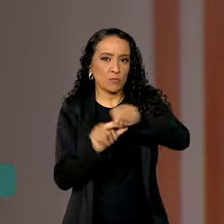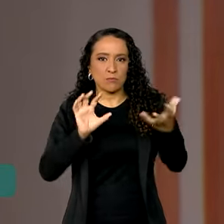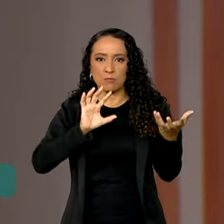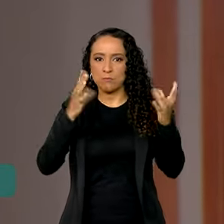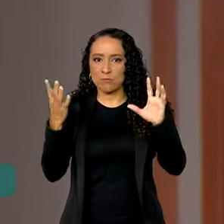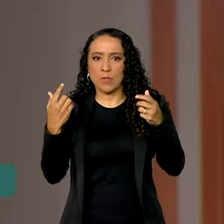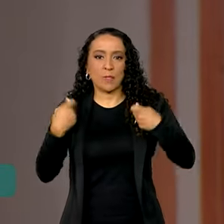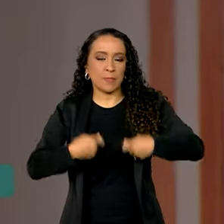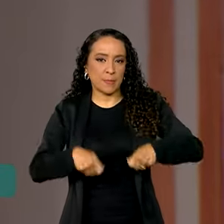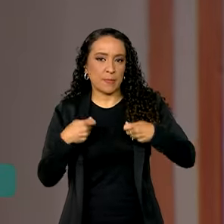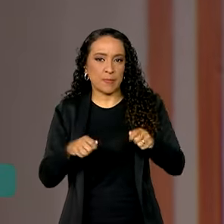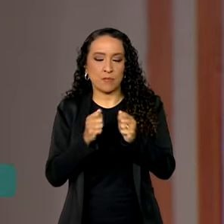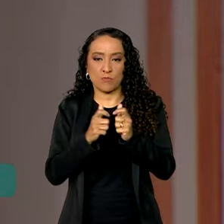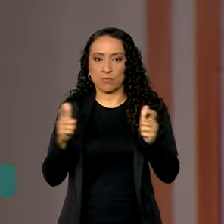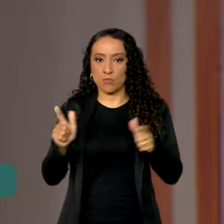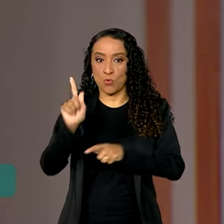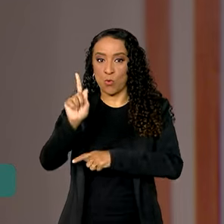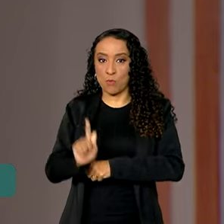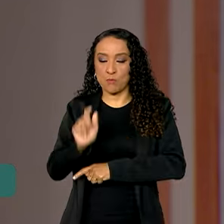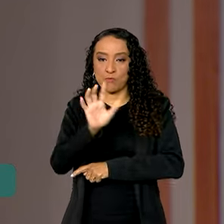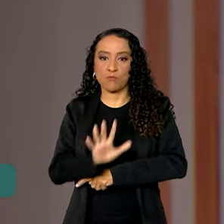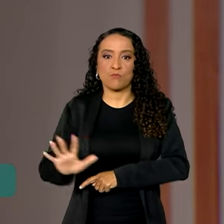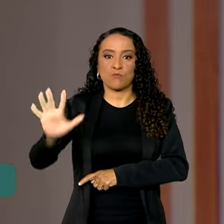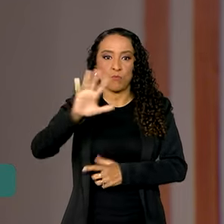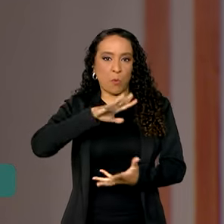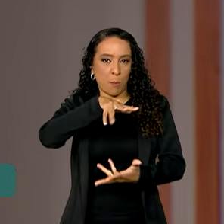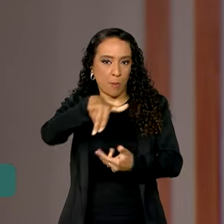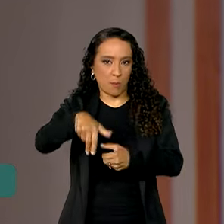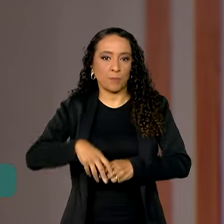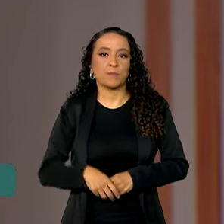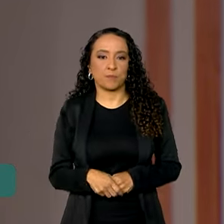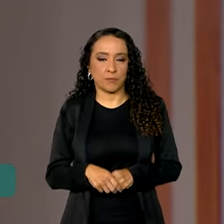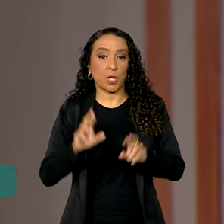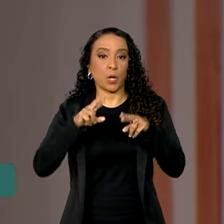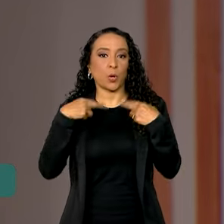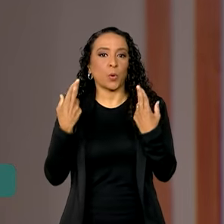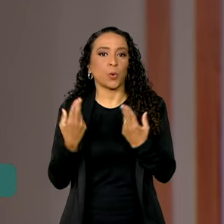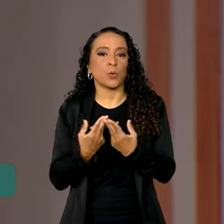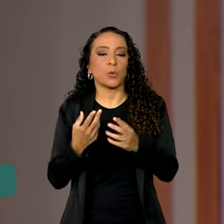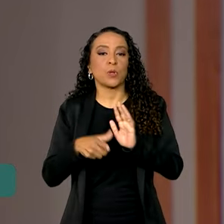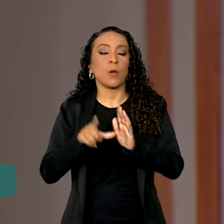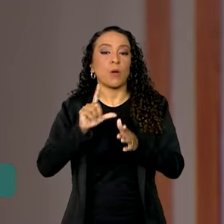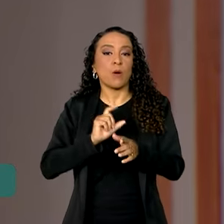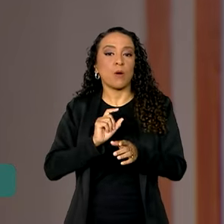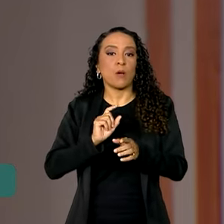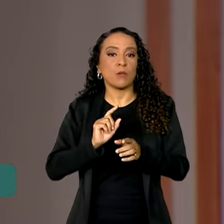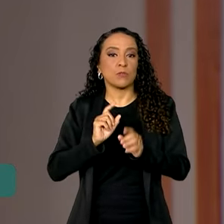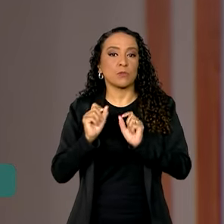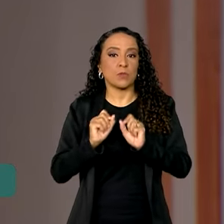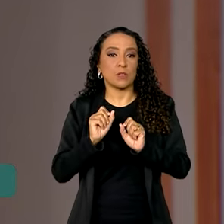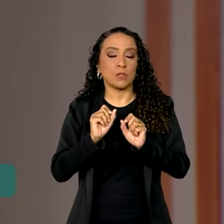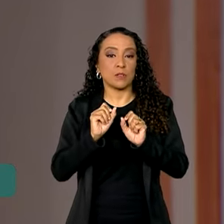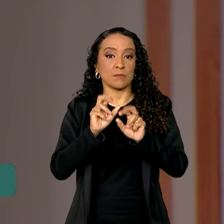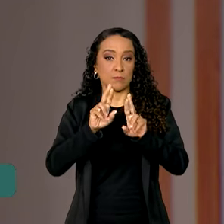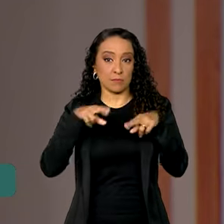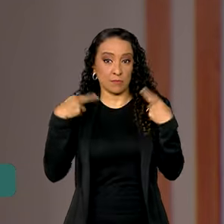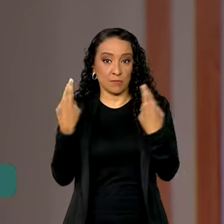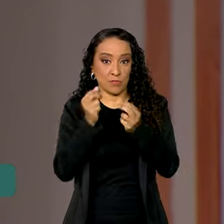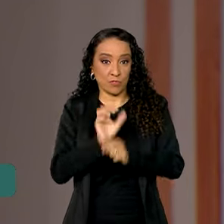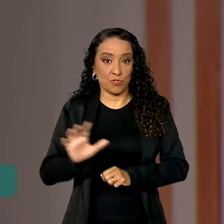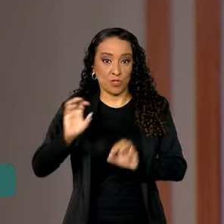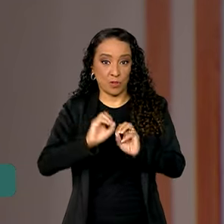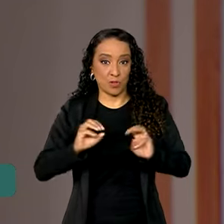mudanças climáticas e a necessidade de ampliar a governança global. O encontro antecede a Assembleia Geral da ONU, que